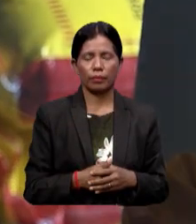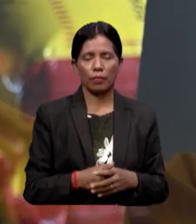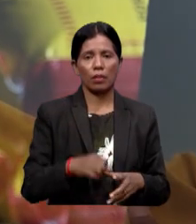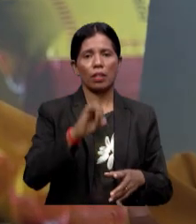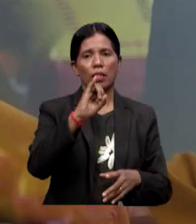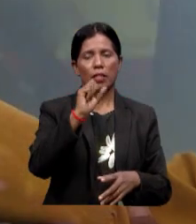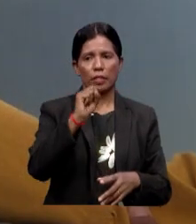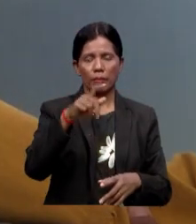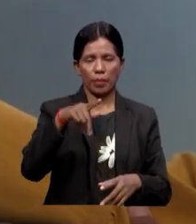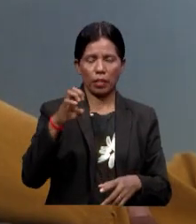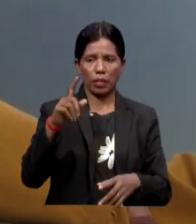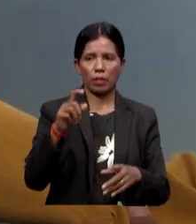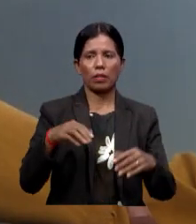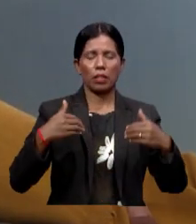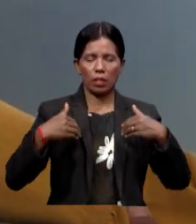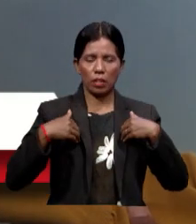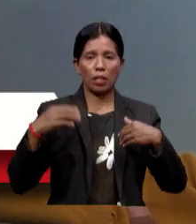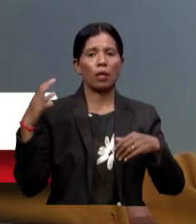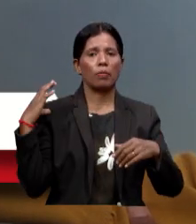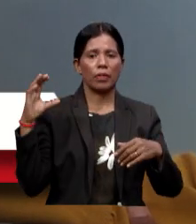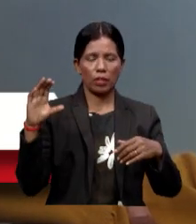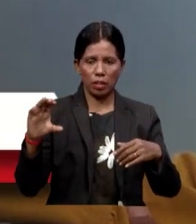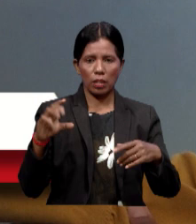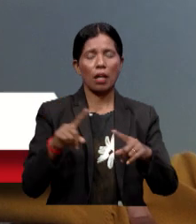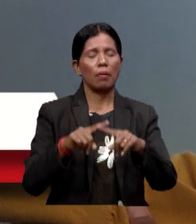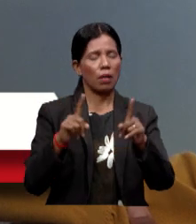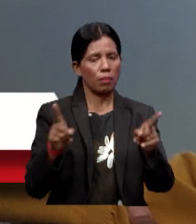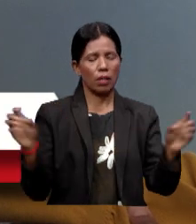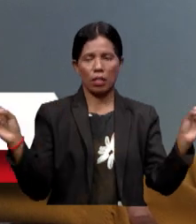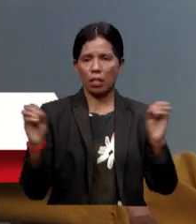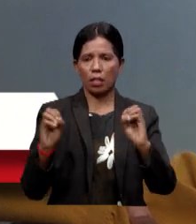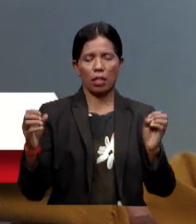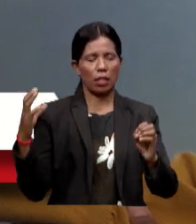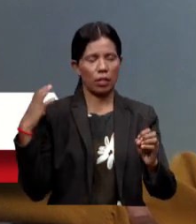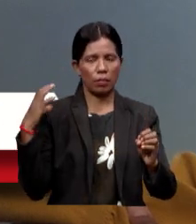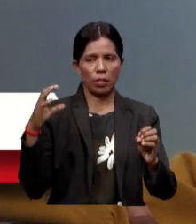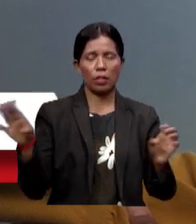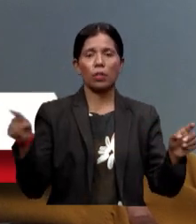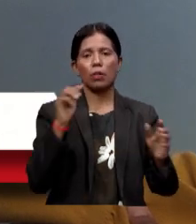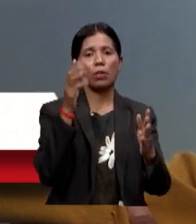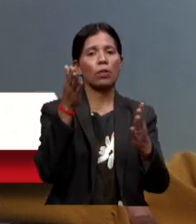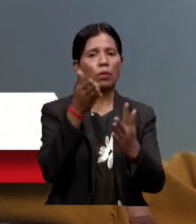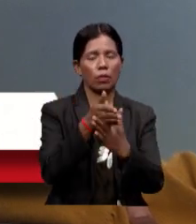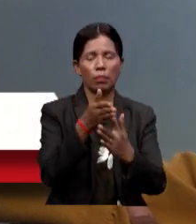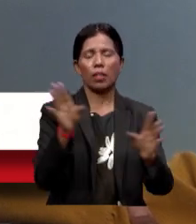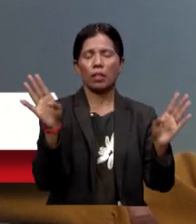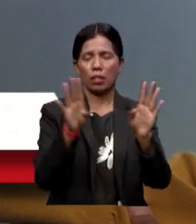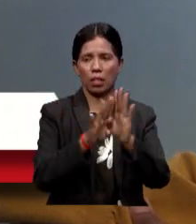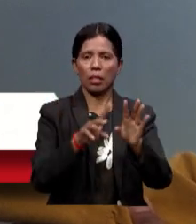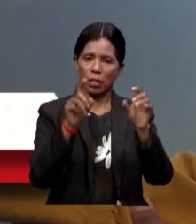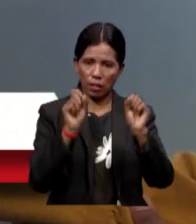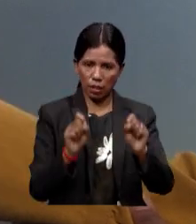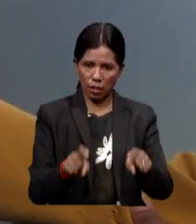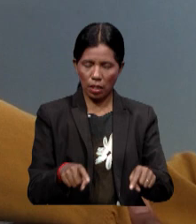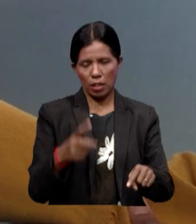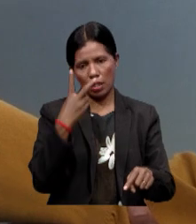geral, nia é competência duni, mas bem nia lá é competência para toa no bataca queres. Nia tem que